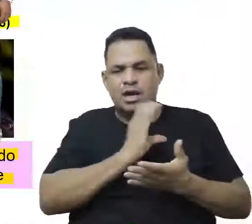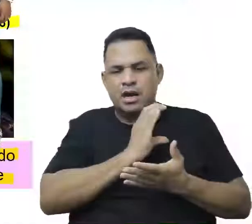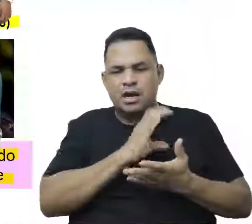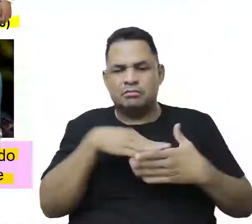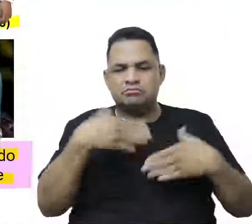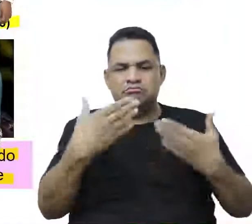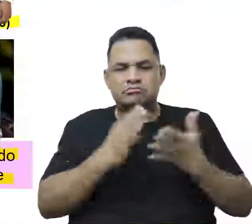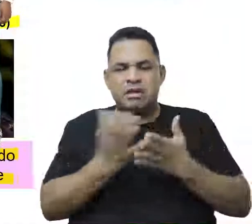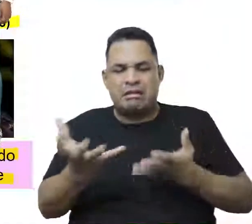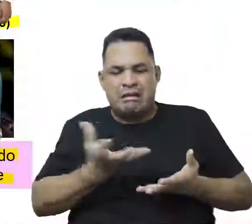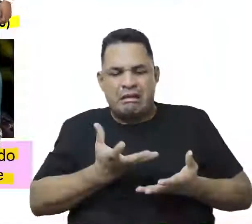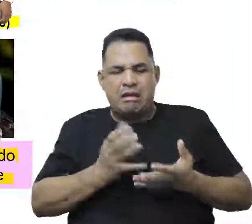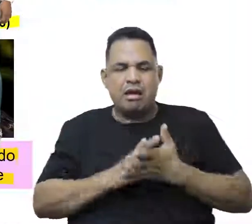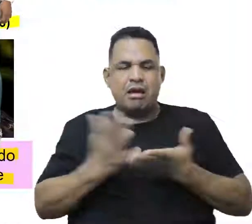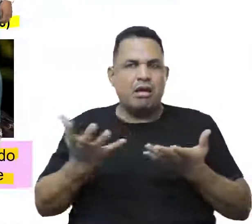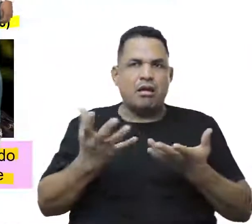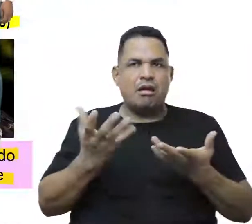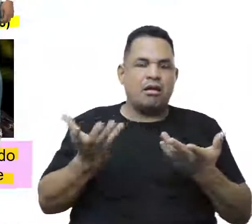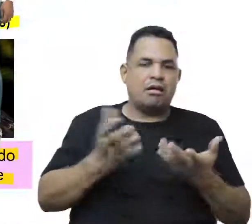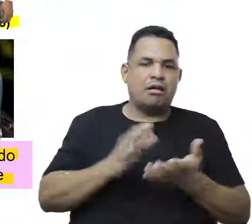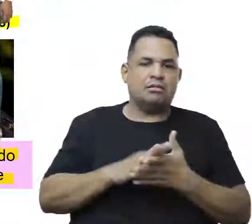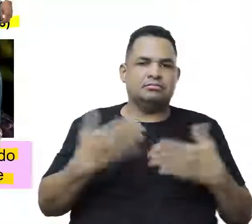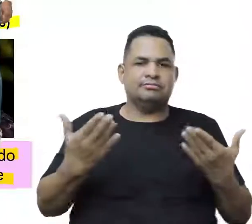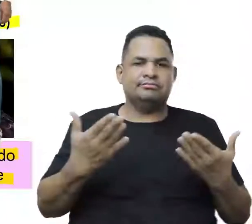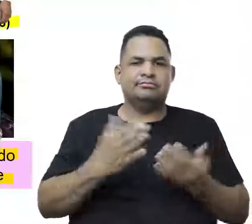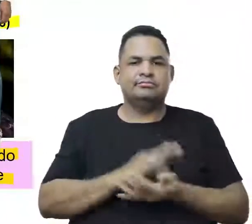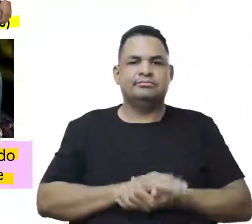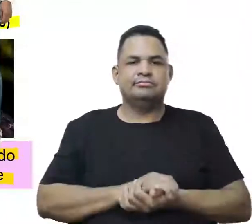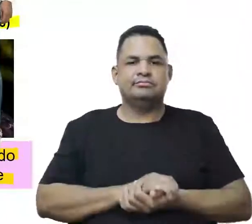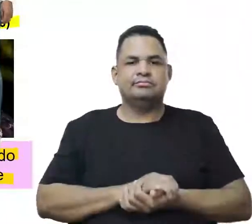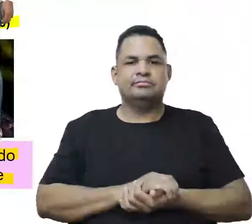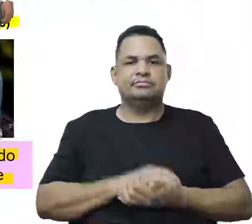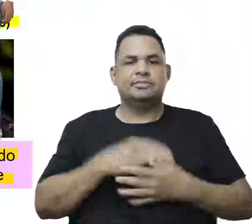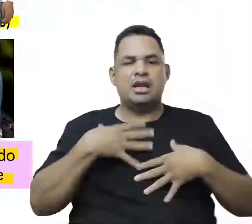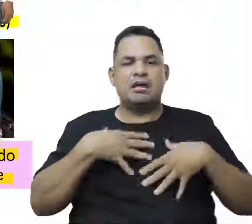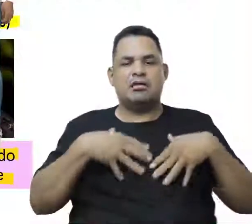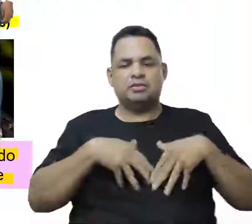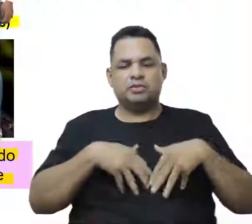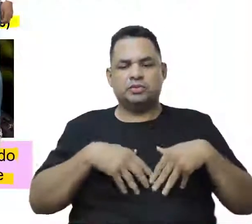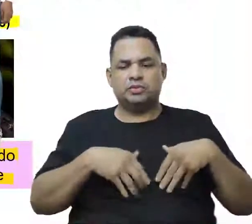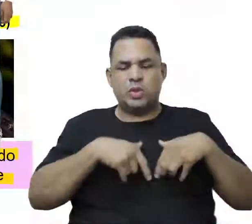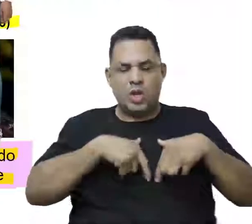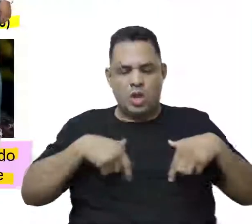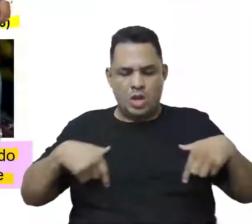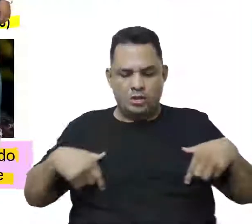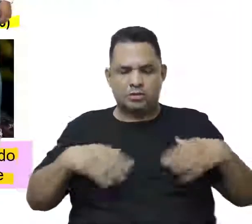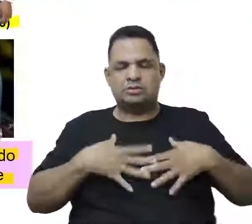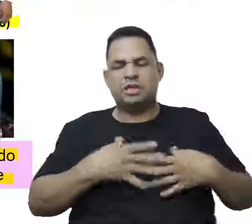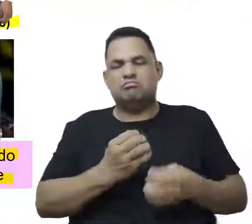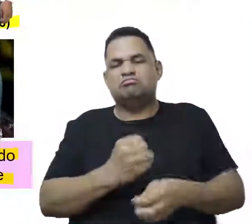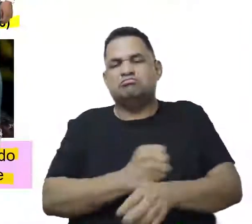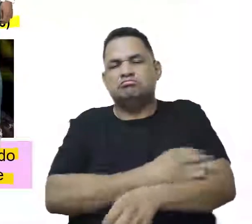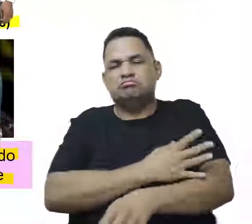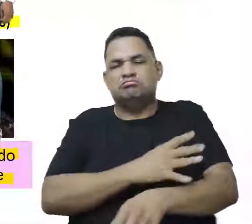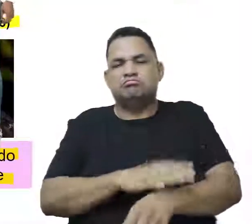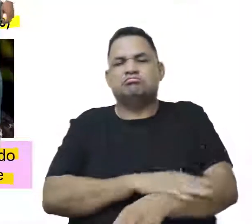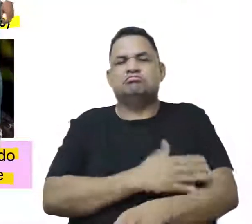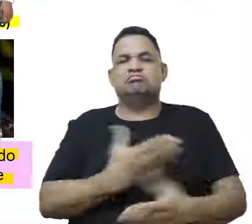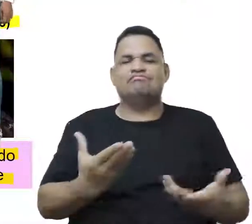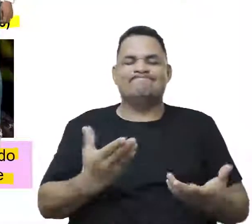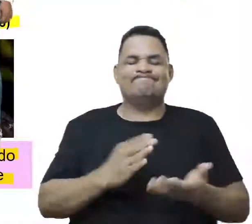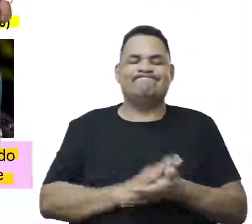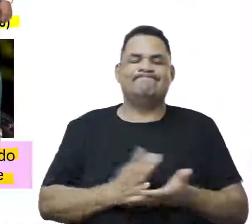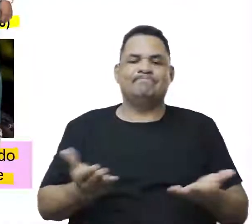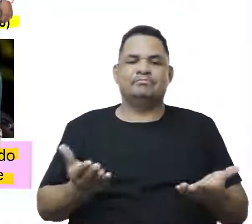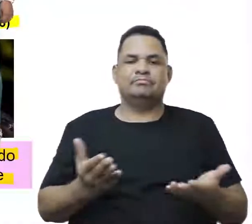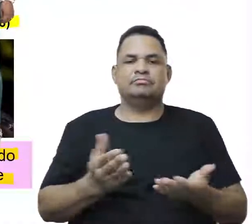as coisas, que age muito no imediato. Já no tórax, aquela pessoa muito emotiva, muito, às vezes também egocêntrica,